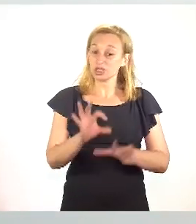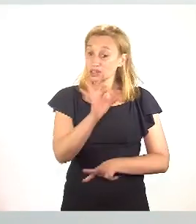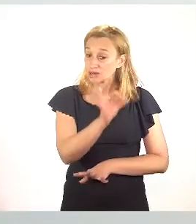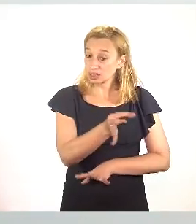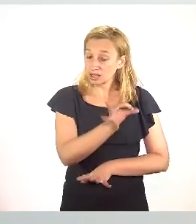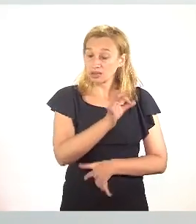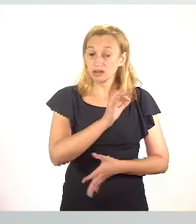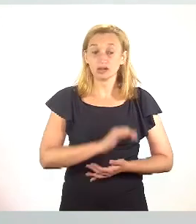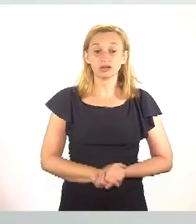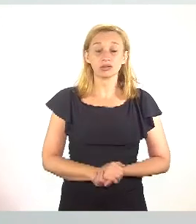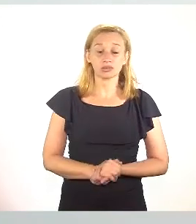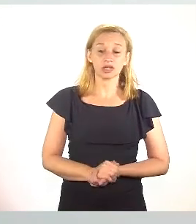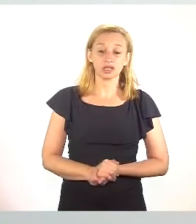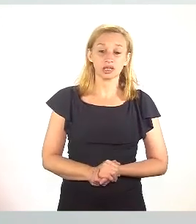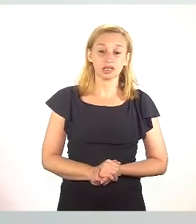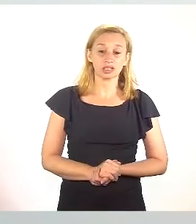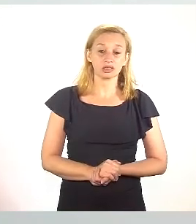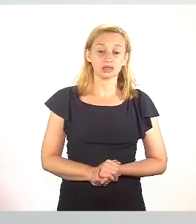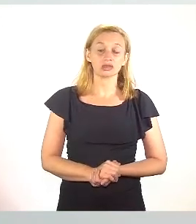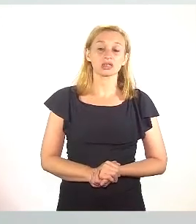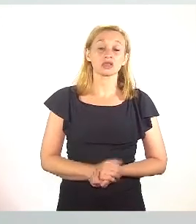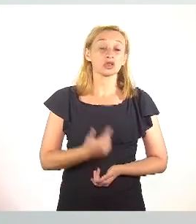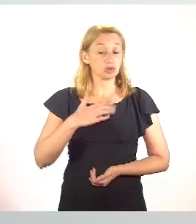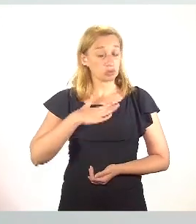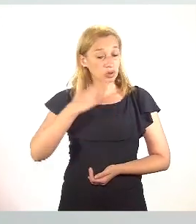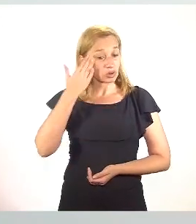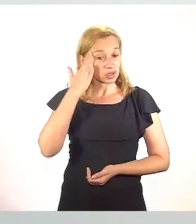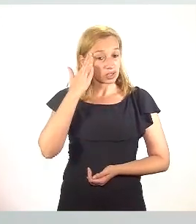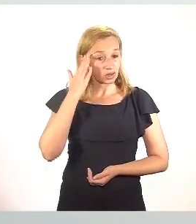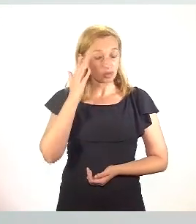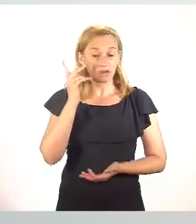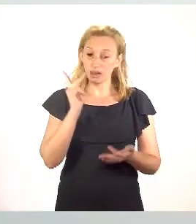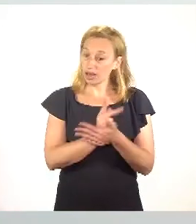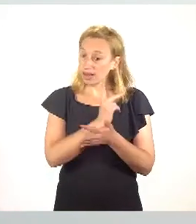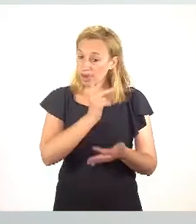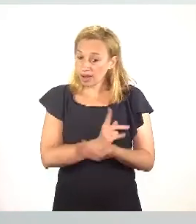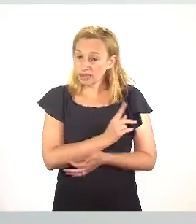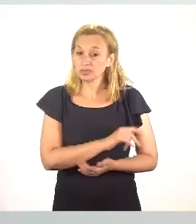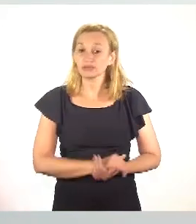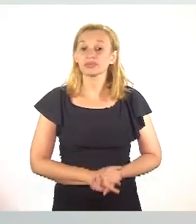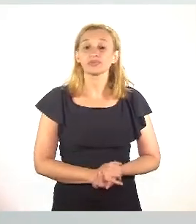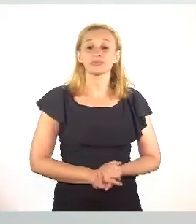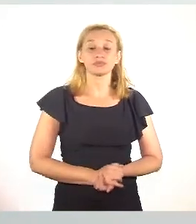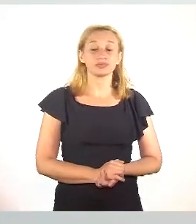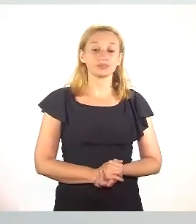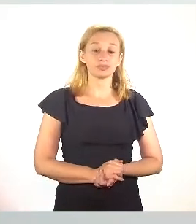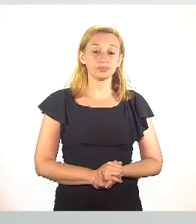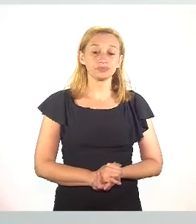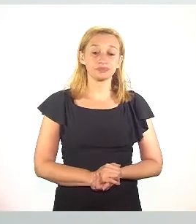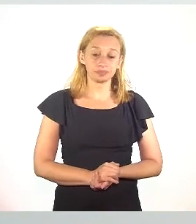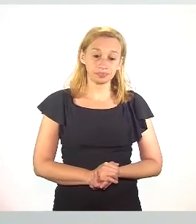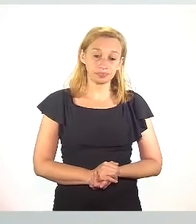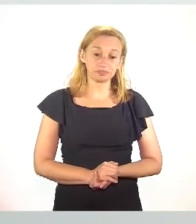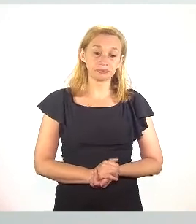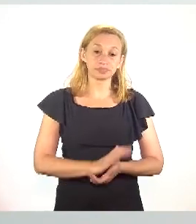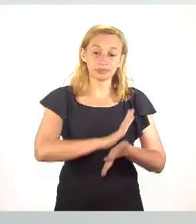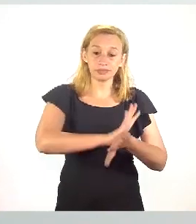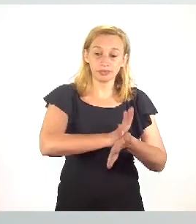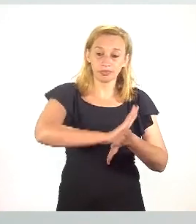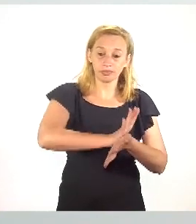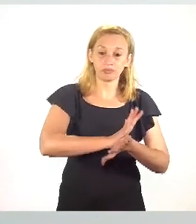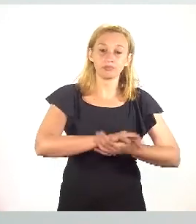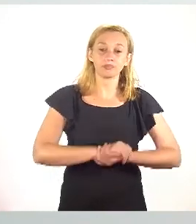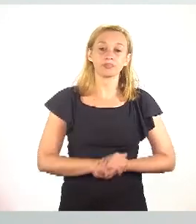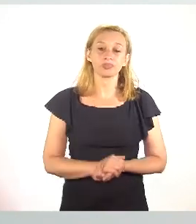absolutamente, no meu entendimento, ilegal e que está destruindo